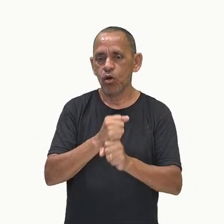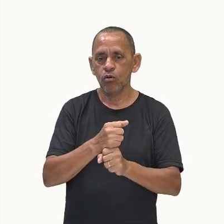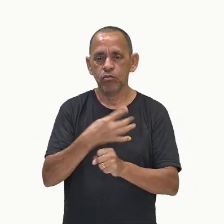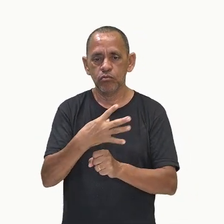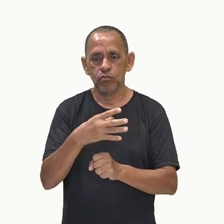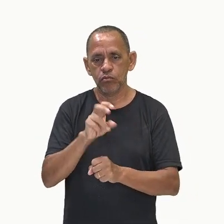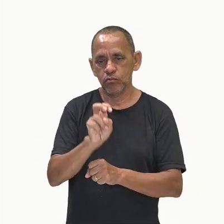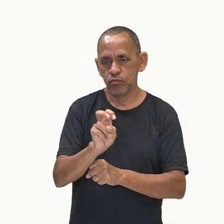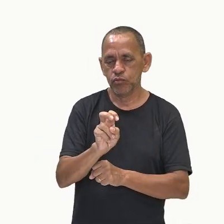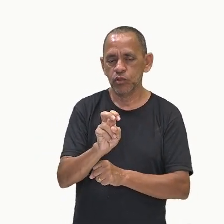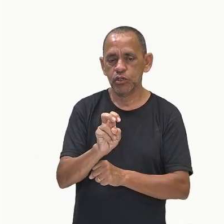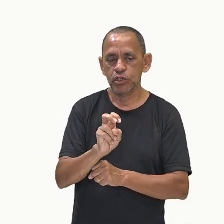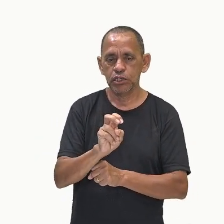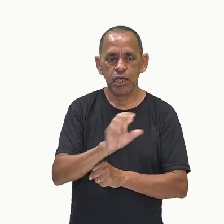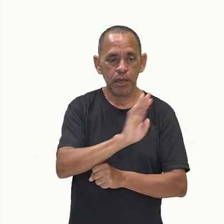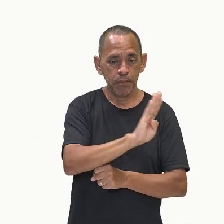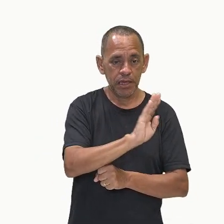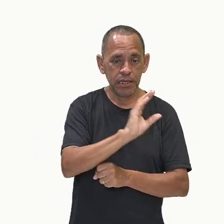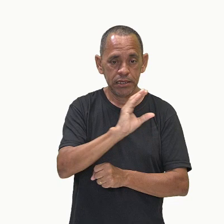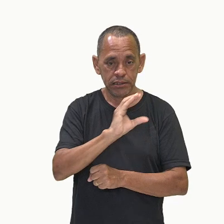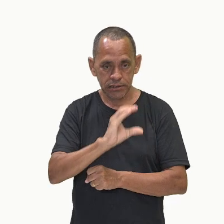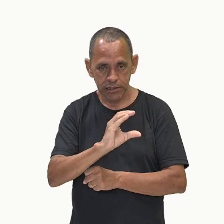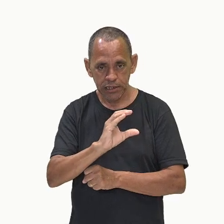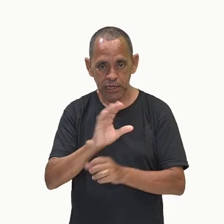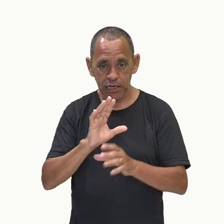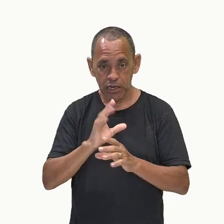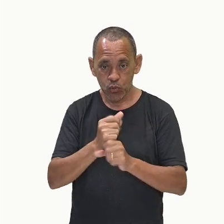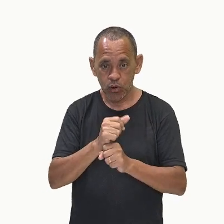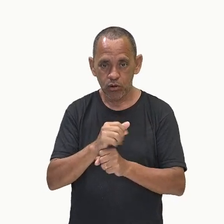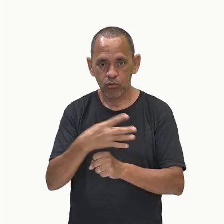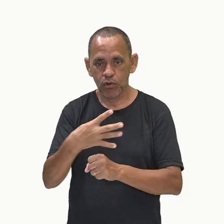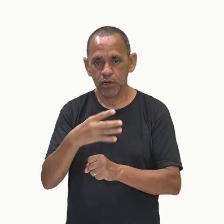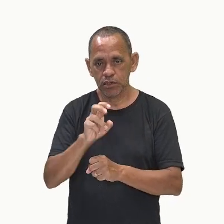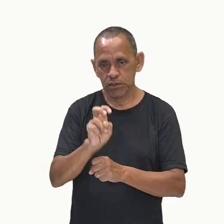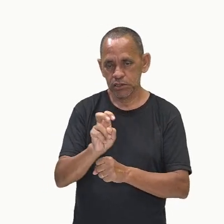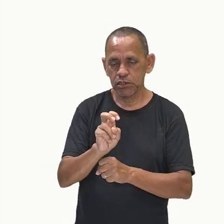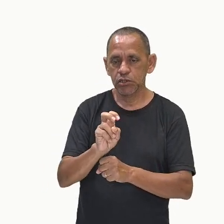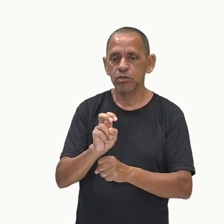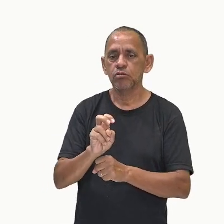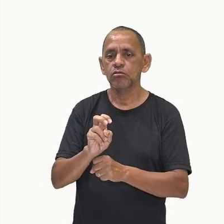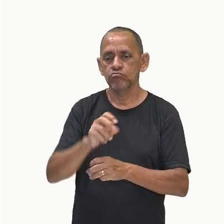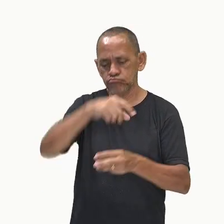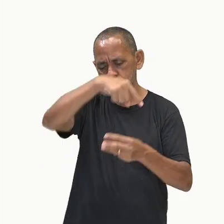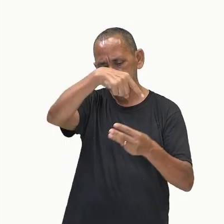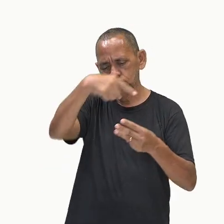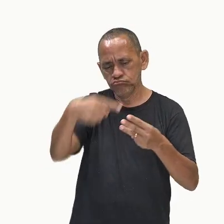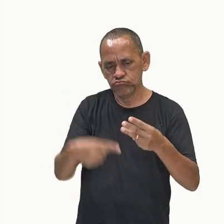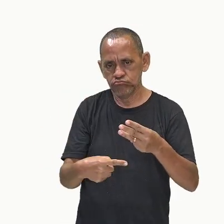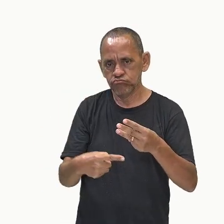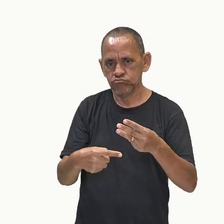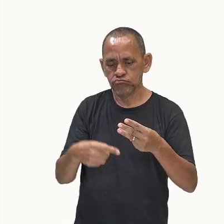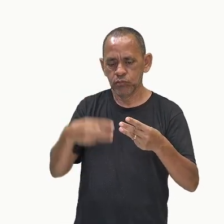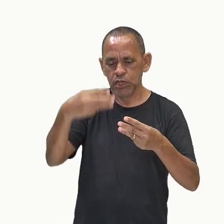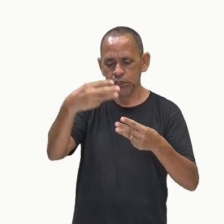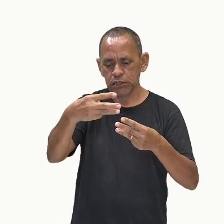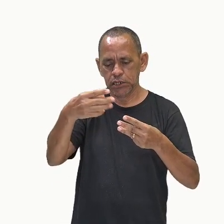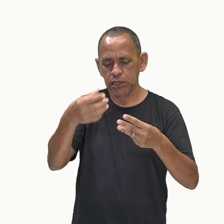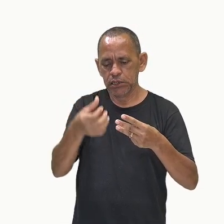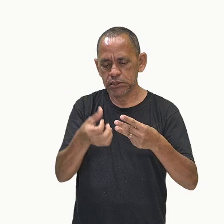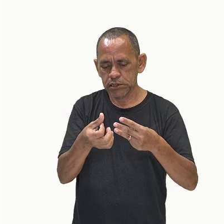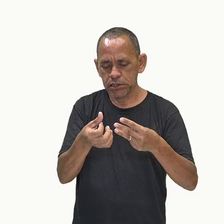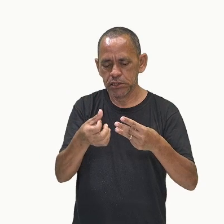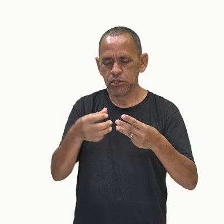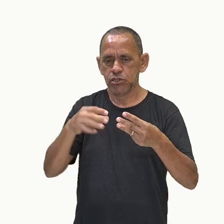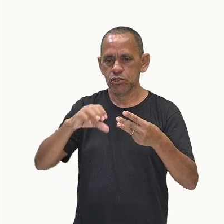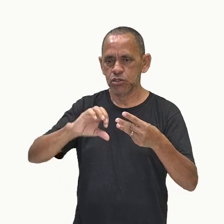de BC é igual a 45. Observe que nós já temos aí as três medidas, né? AB, que é 3, B6, que é